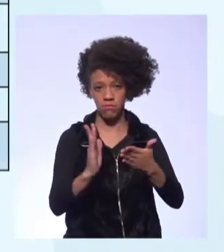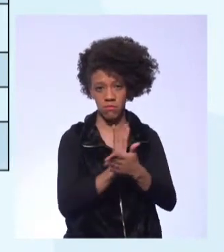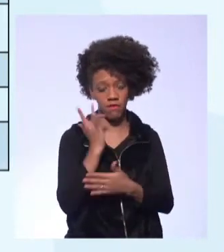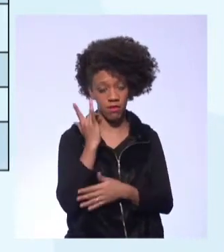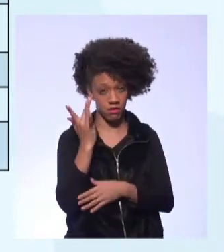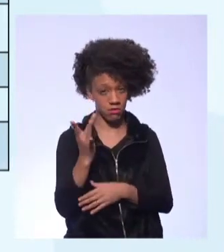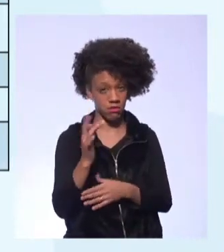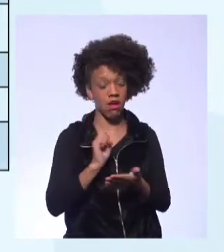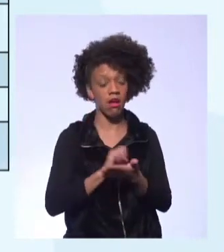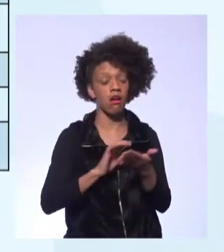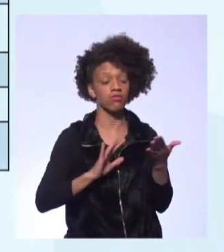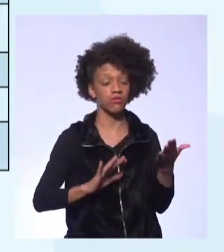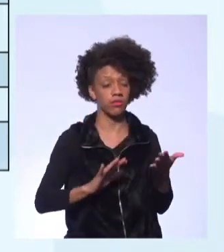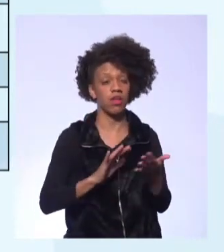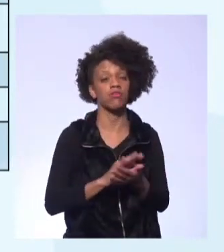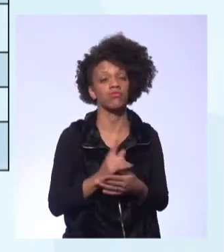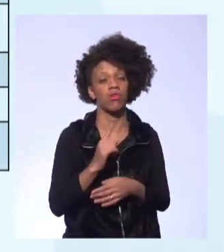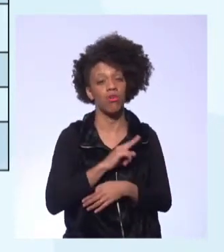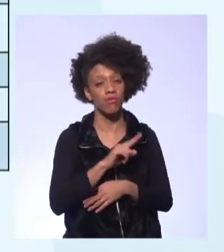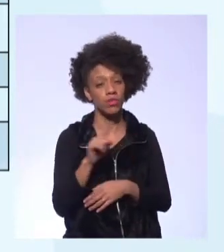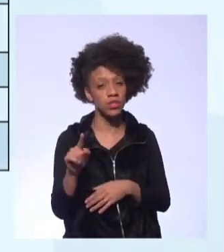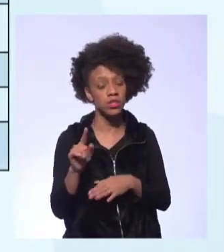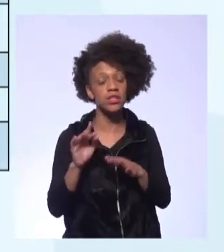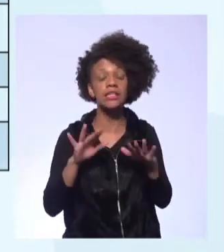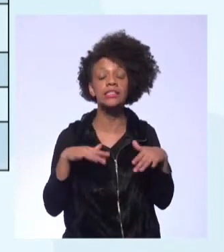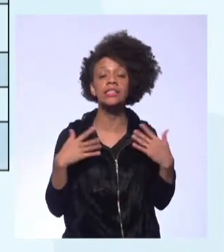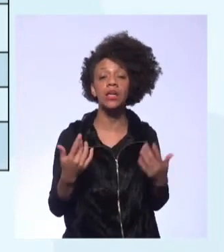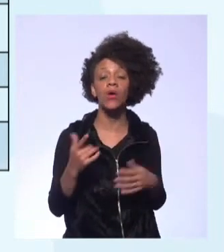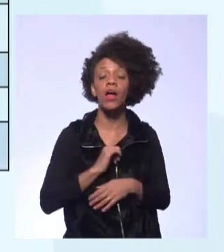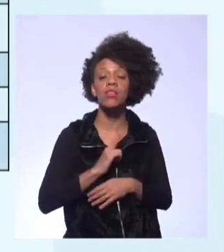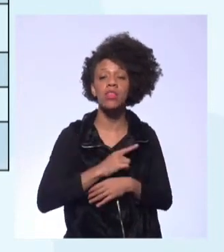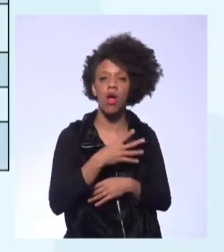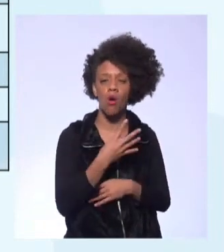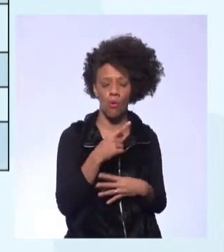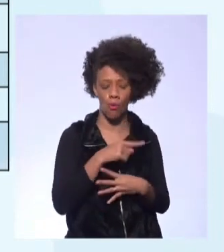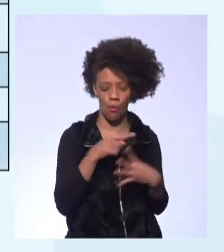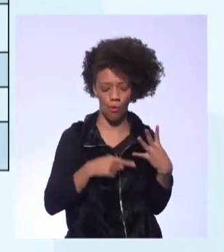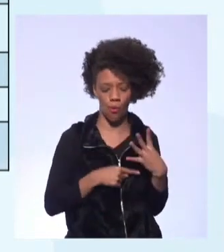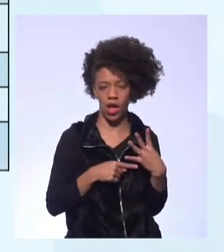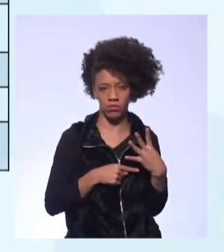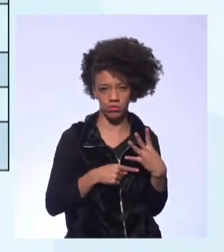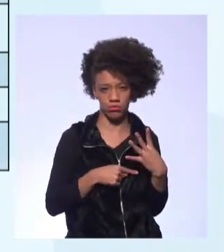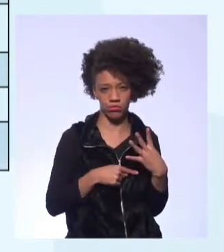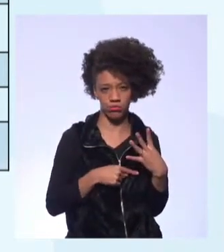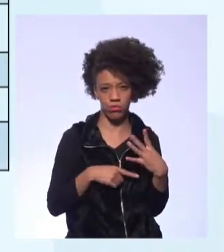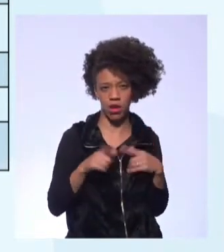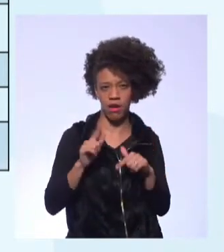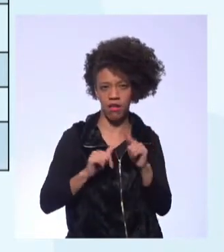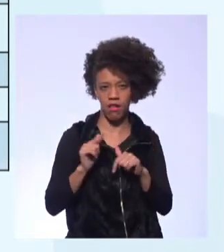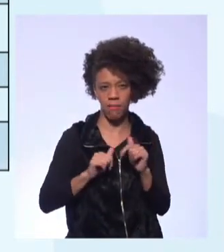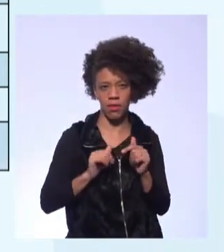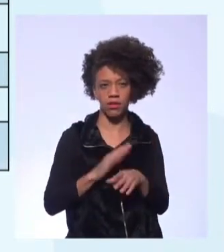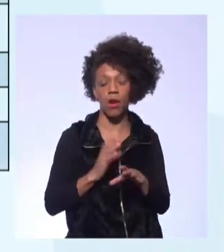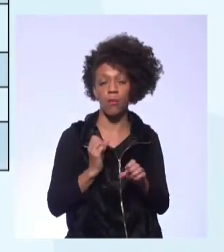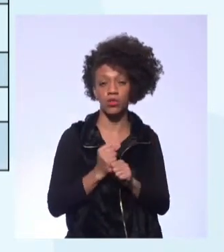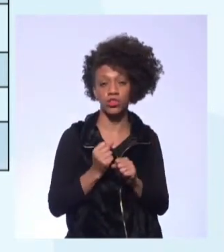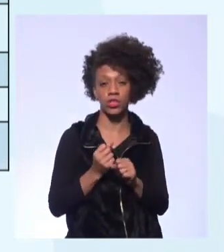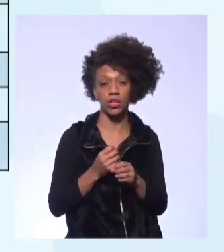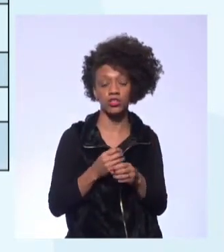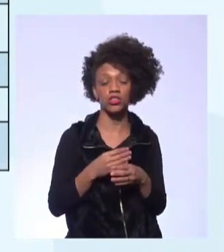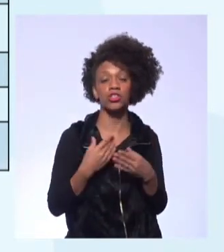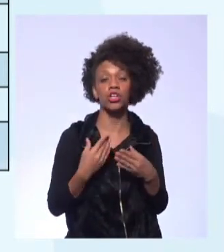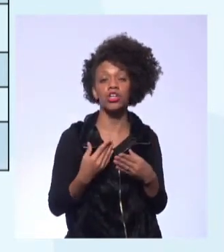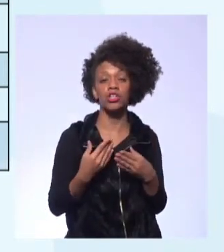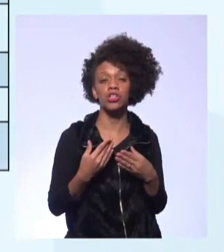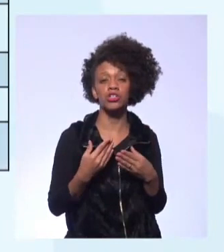nossa atividade aqui, né, com vocês. Então, eu tenho 4 elementos sendo usados no quadrinho B. A quantidade de moléculas que tem aí dentro